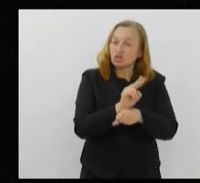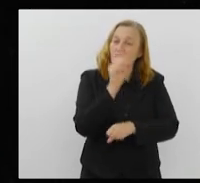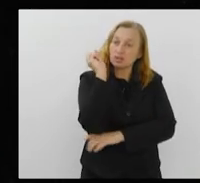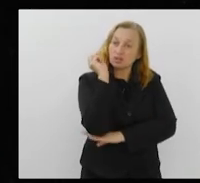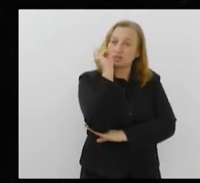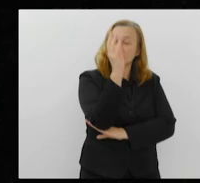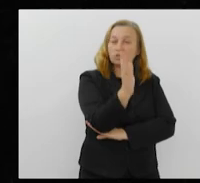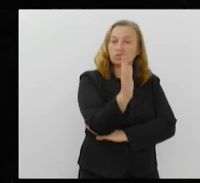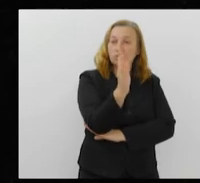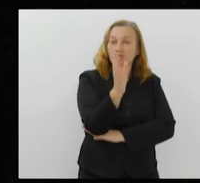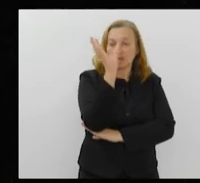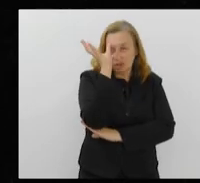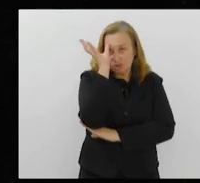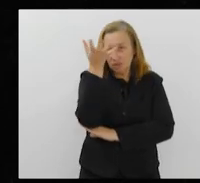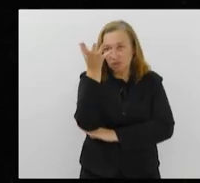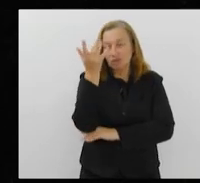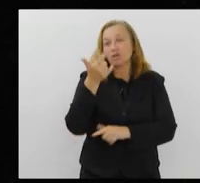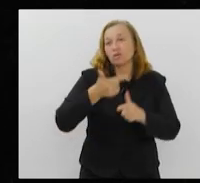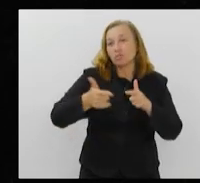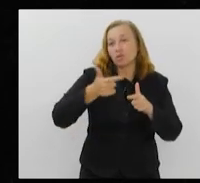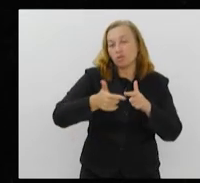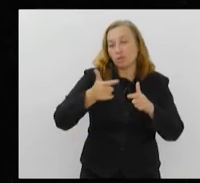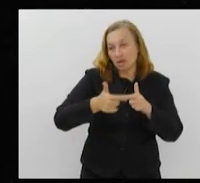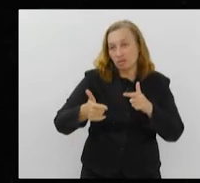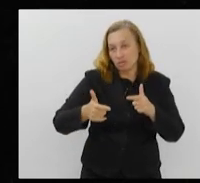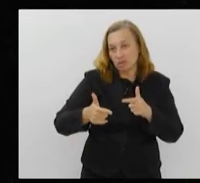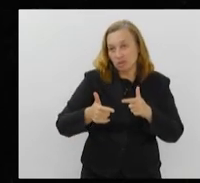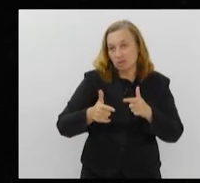serviço de resolver os grandes problemas que